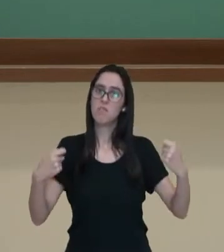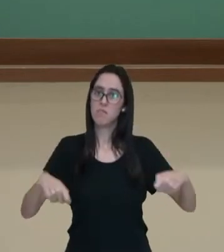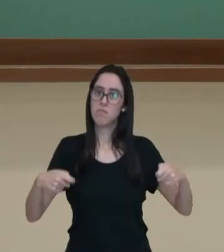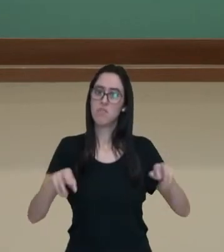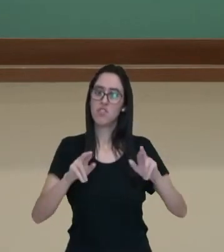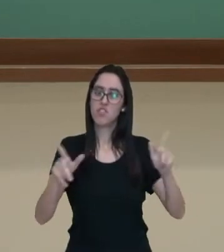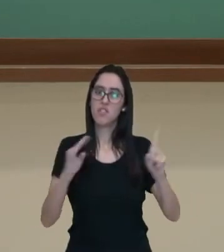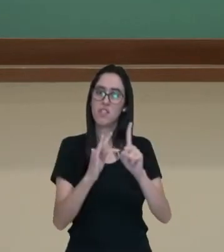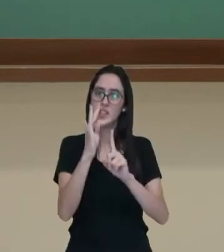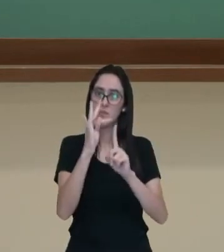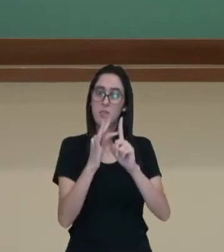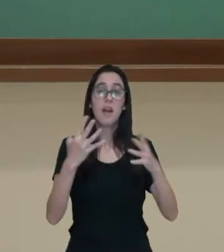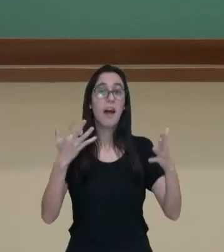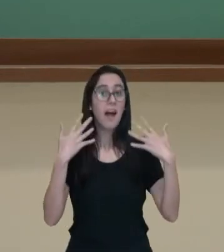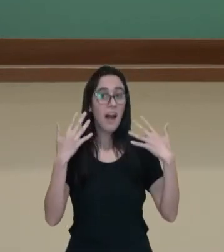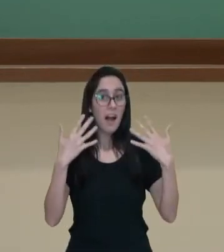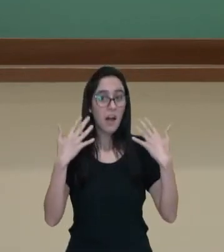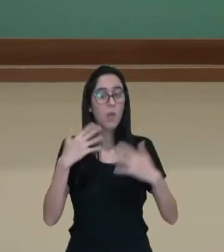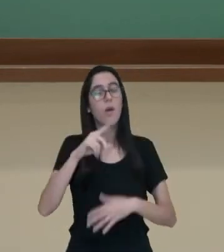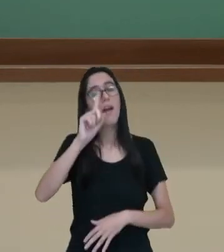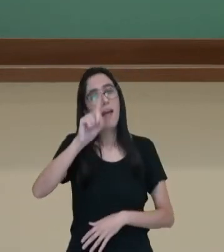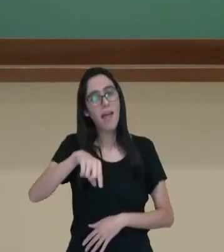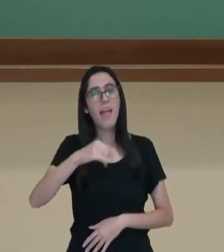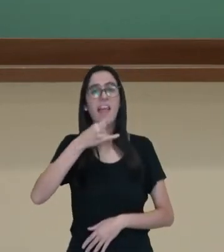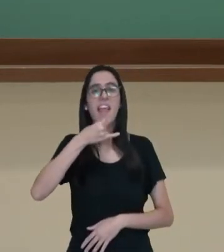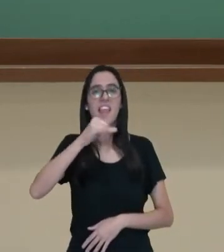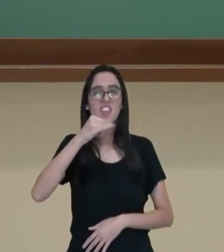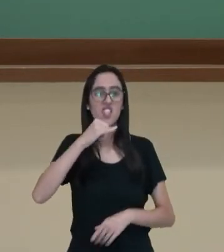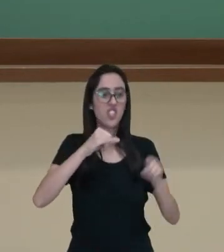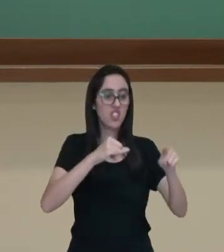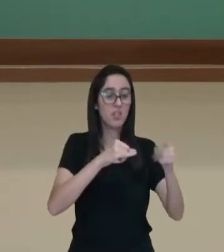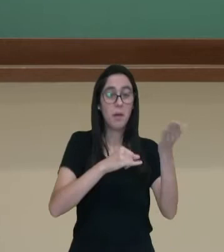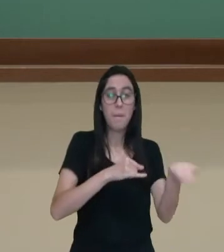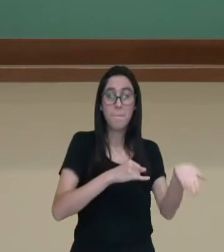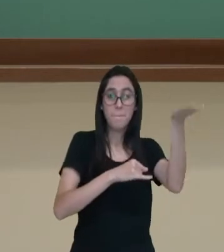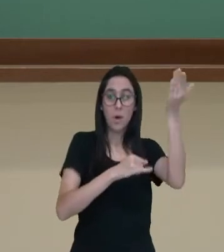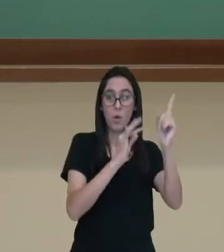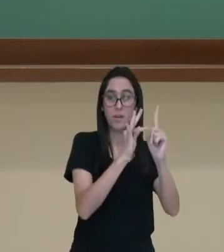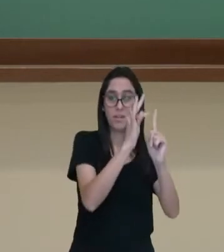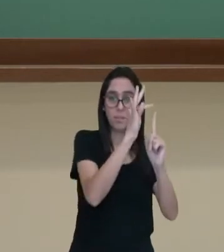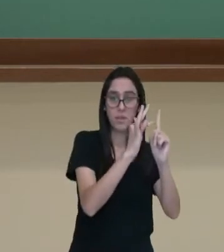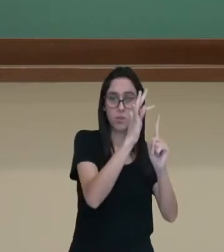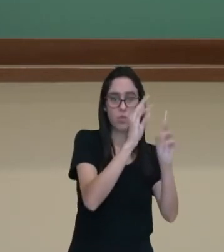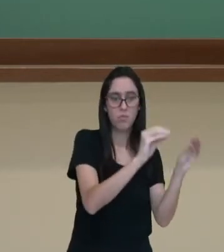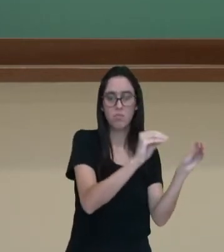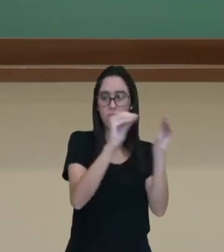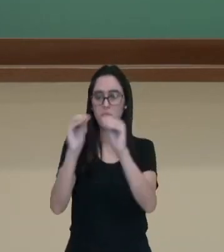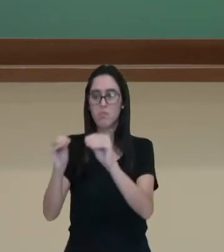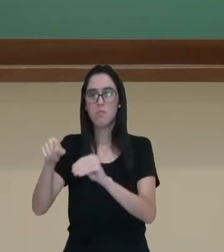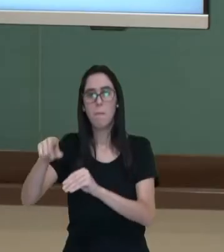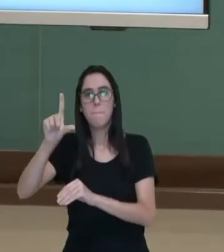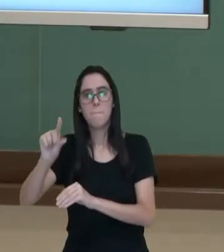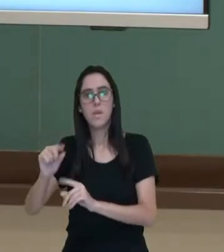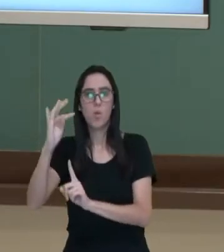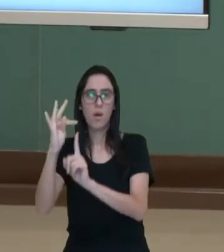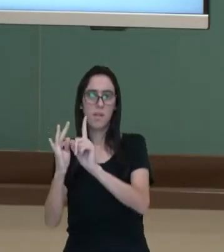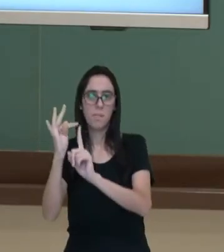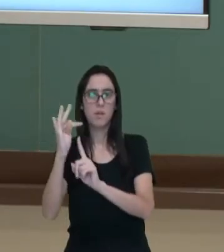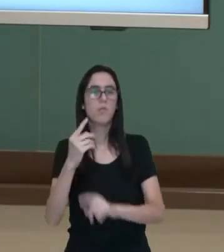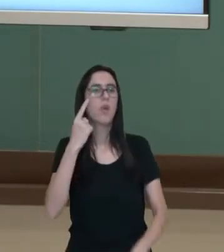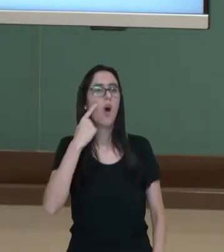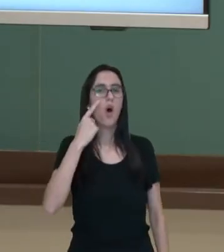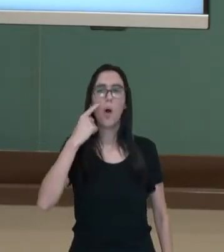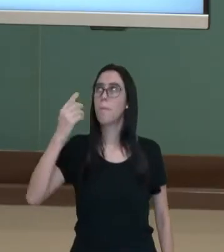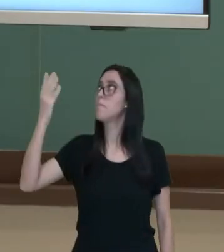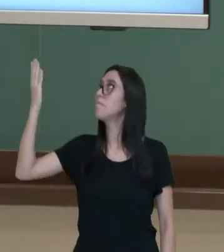O calor é uma energia que passa de um corpo de maior para outro de menor temperatura. Então dá uma olhadinha só